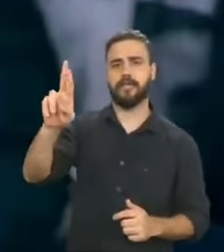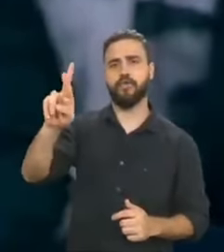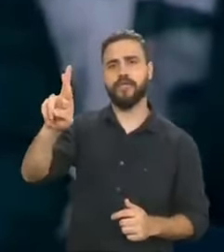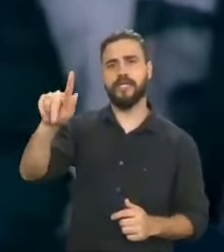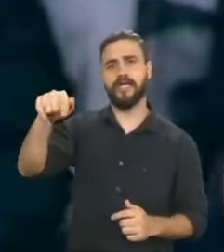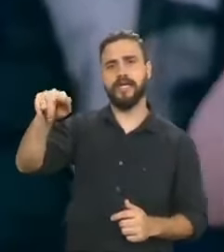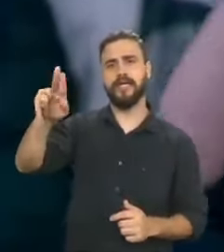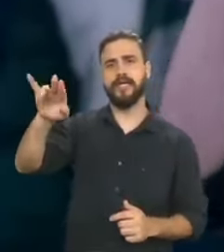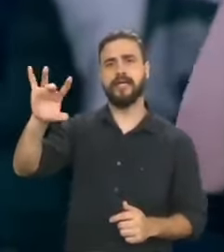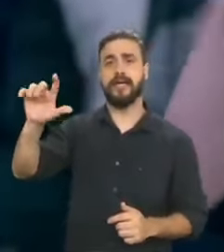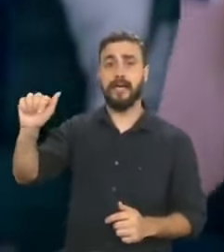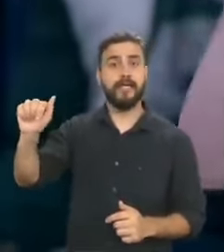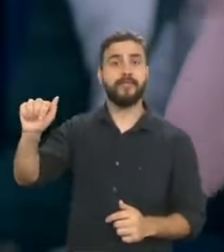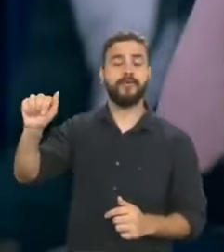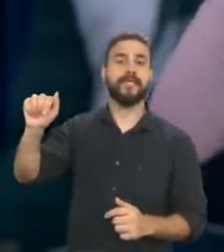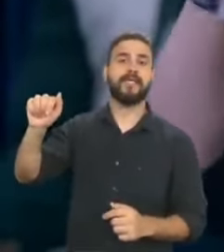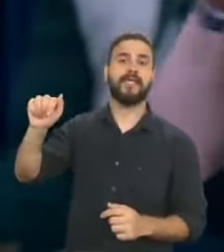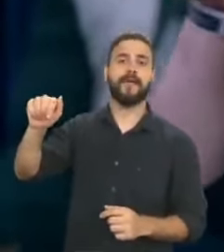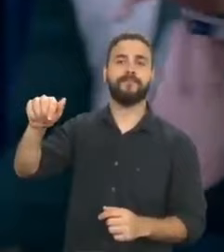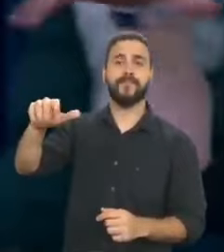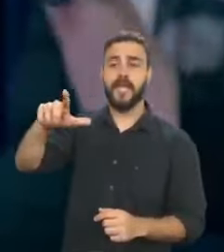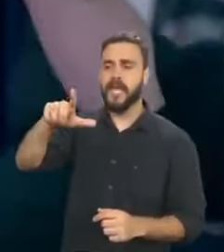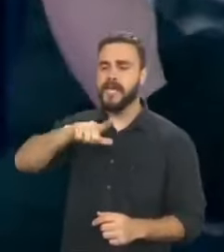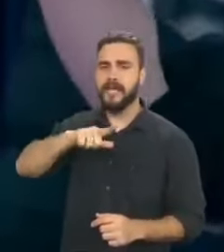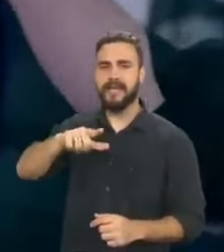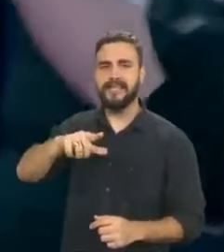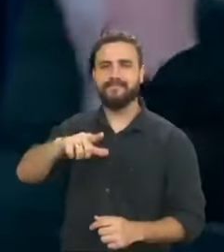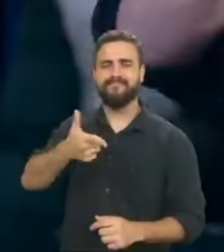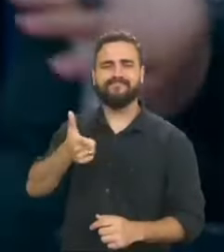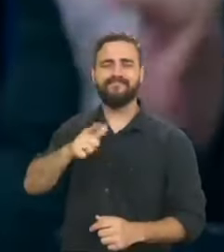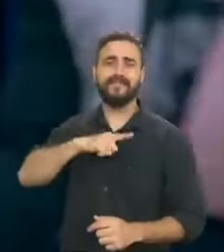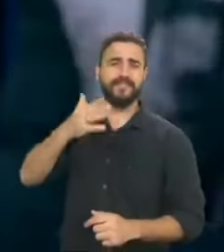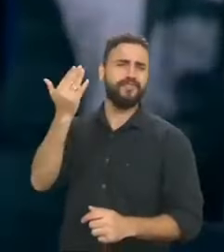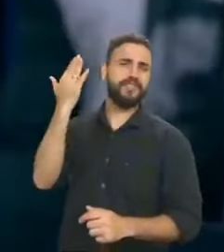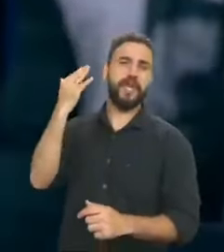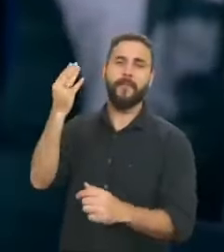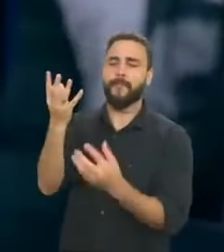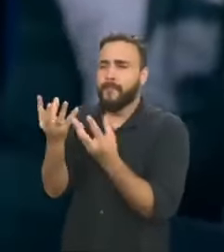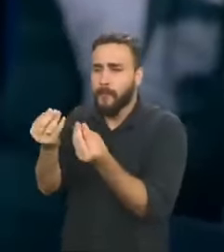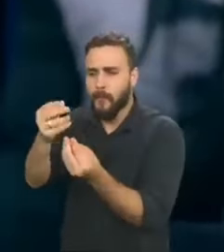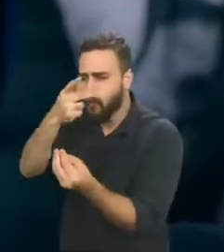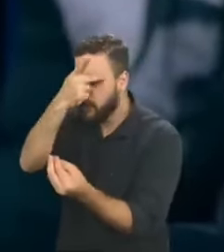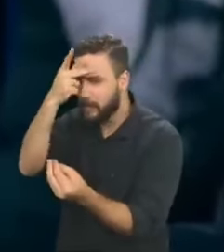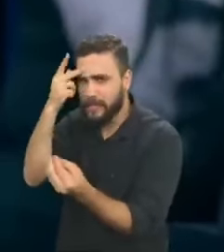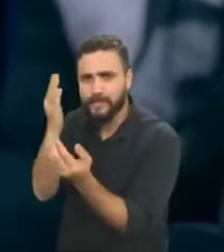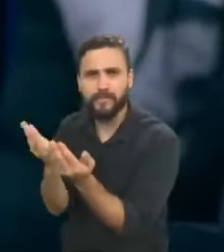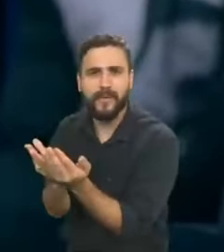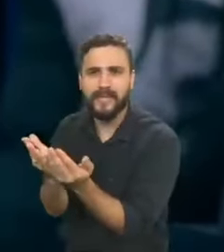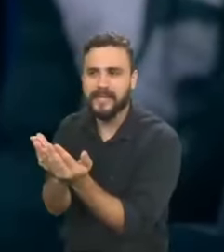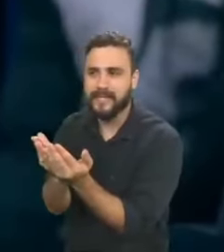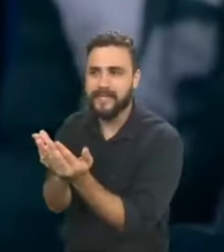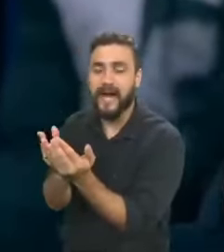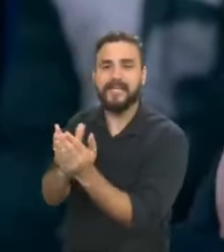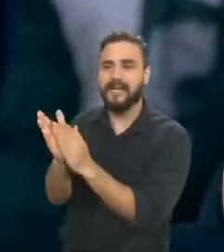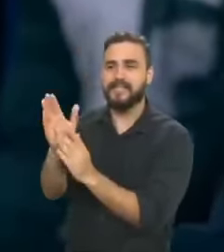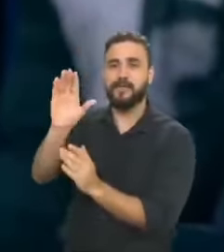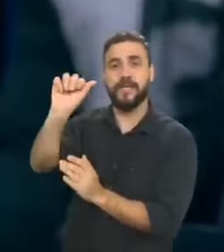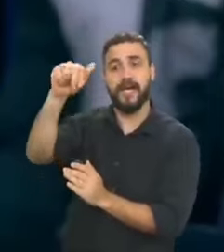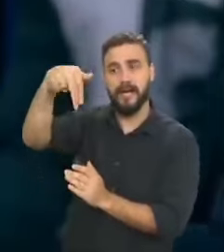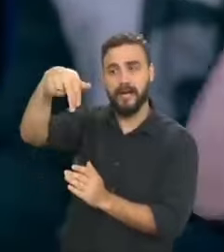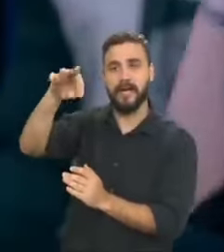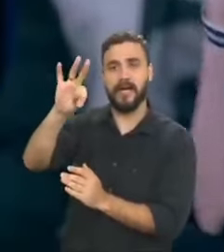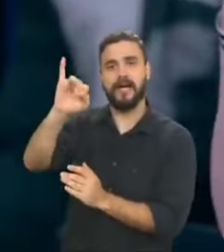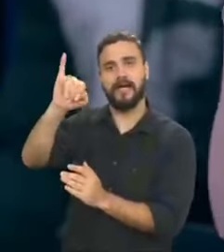governo, eles tinham até mandado embora os cristãos da cidade, tomado a casa dos cristãos em Antioquia. Então, foi muito